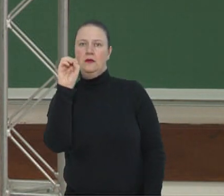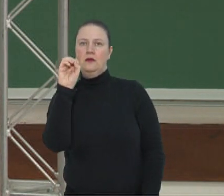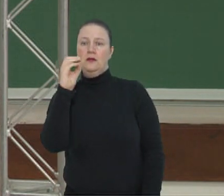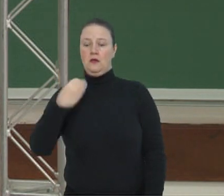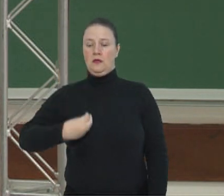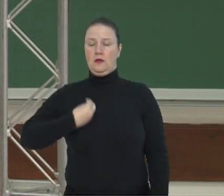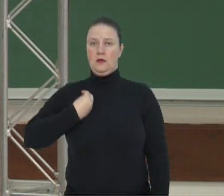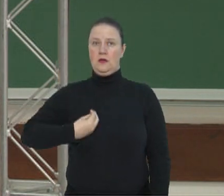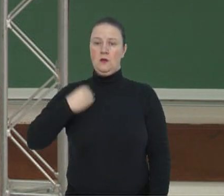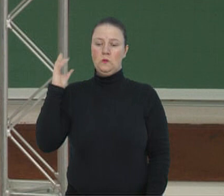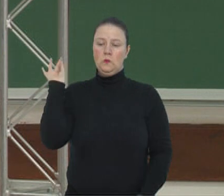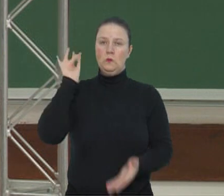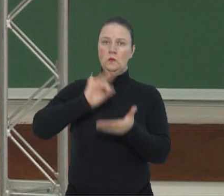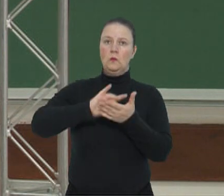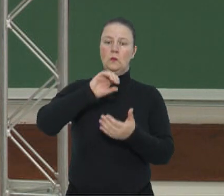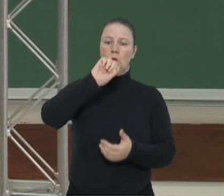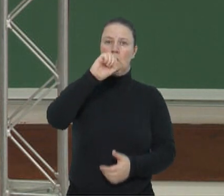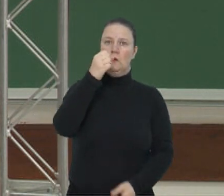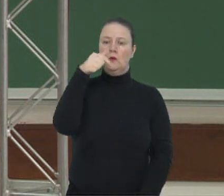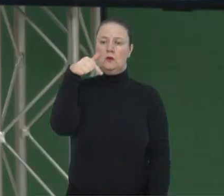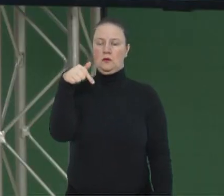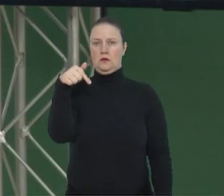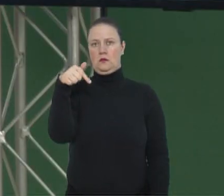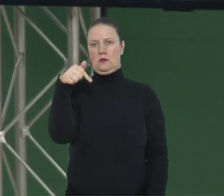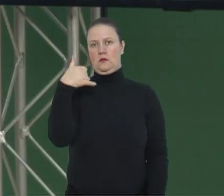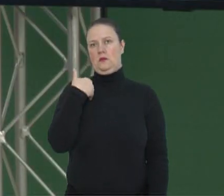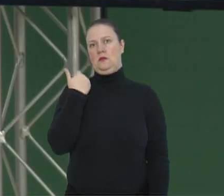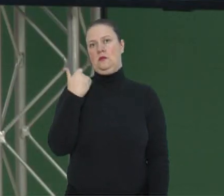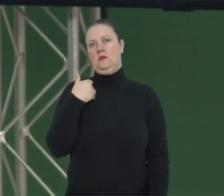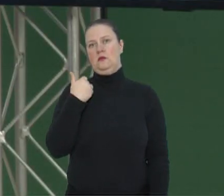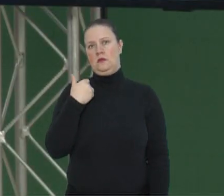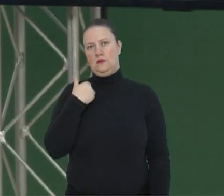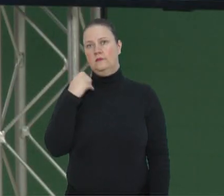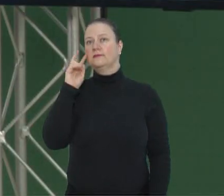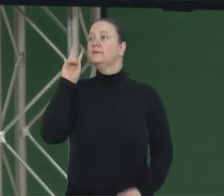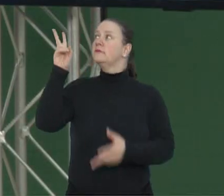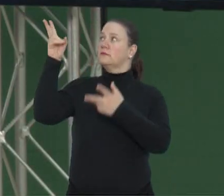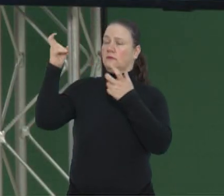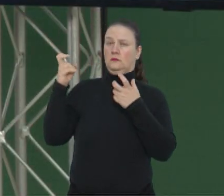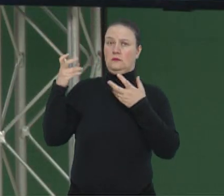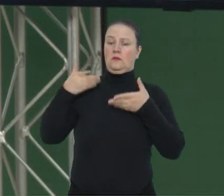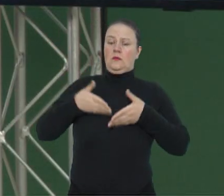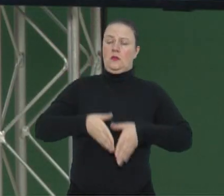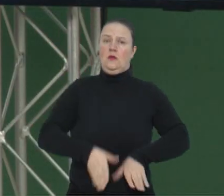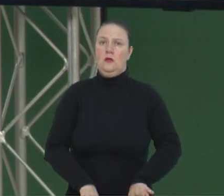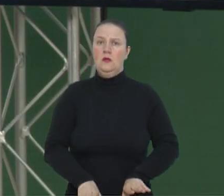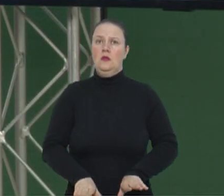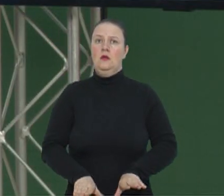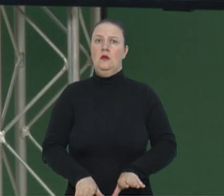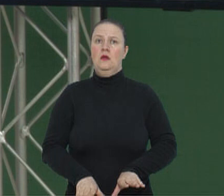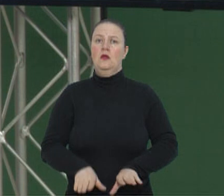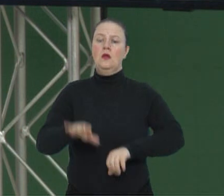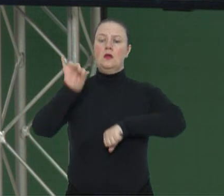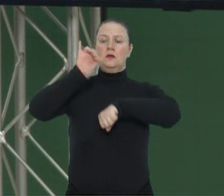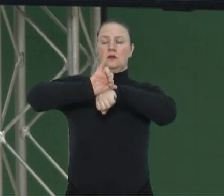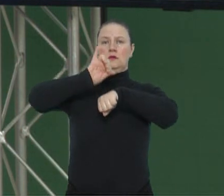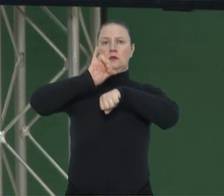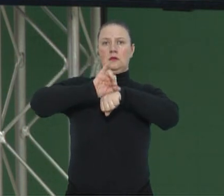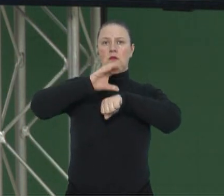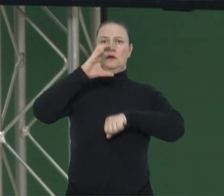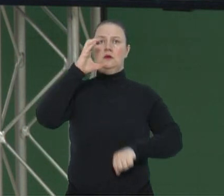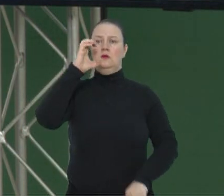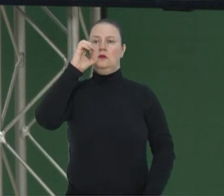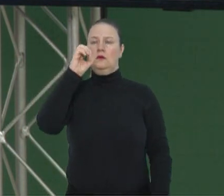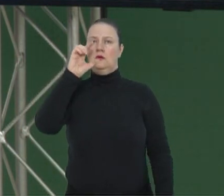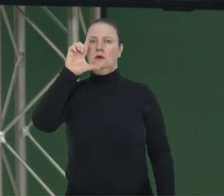exatos 87 anos, como se pode observar. Nasceu em Aracataca,